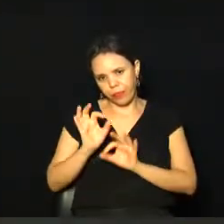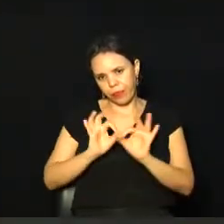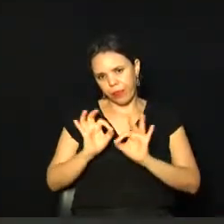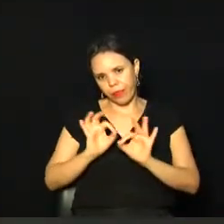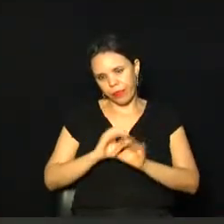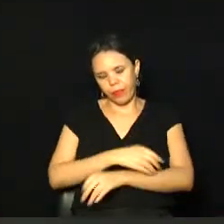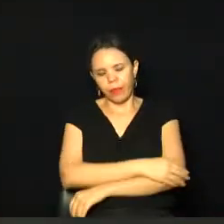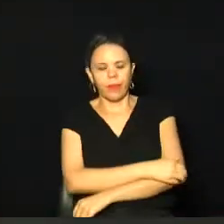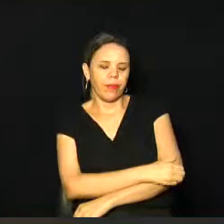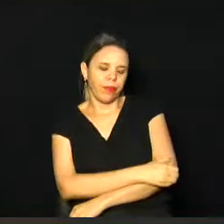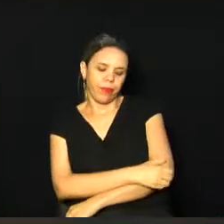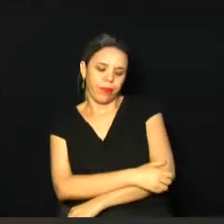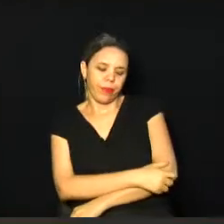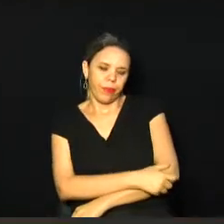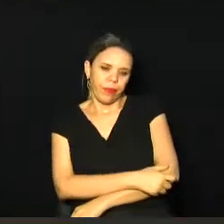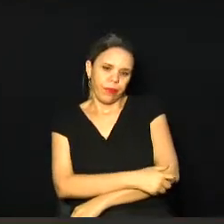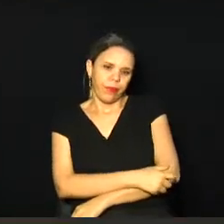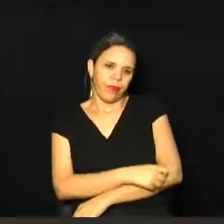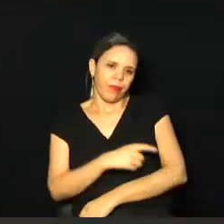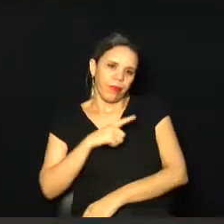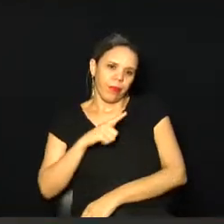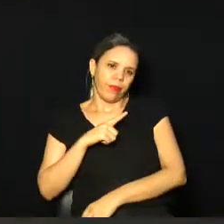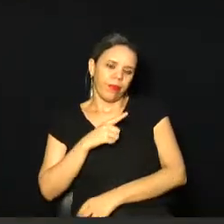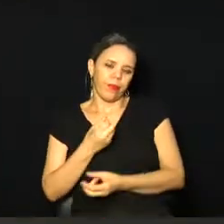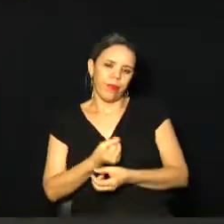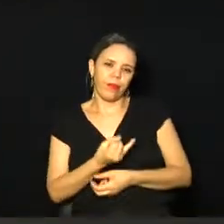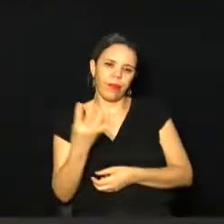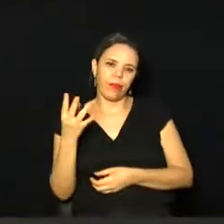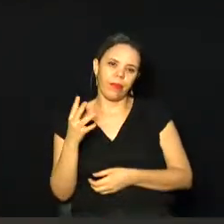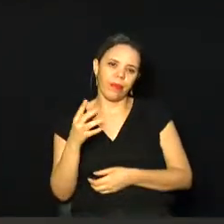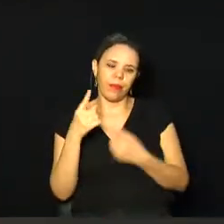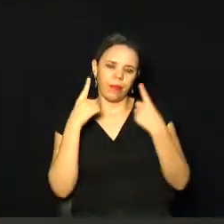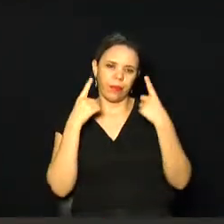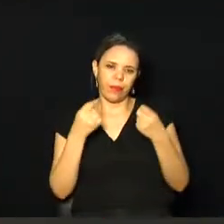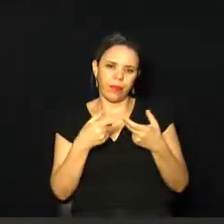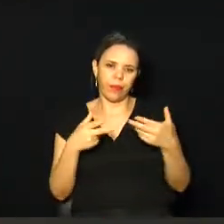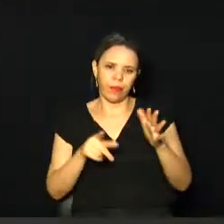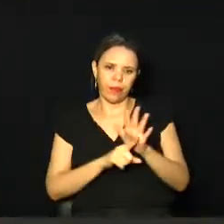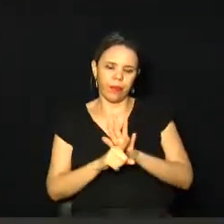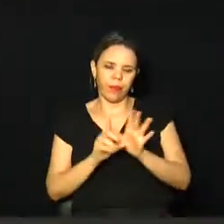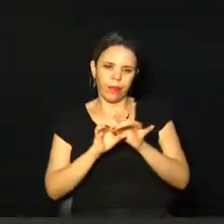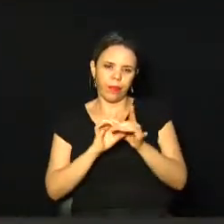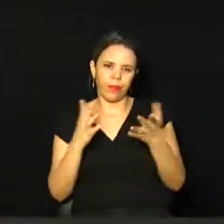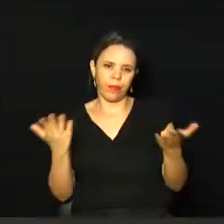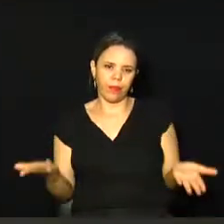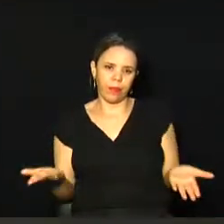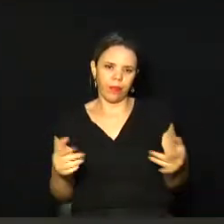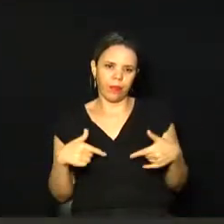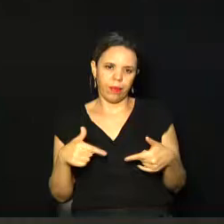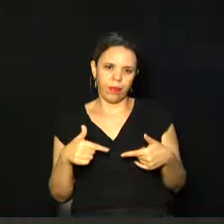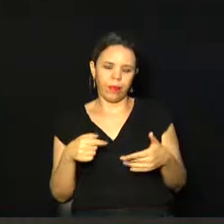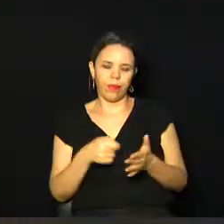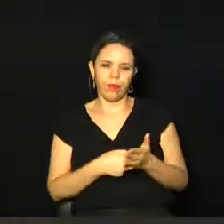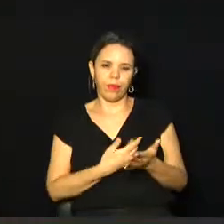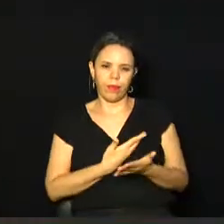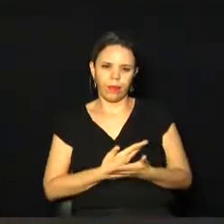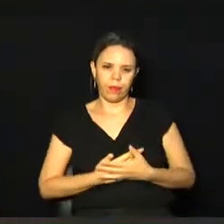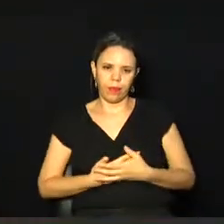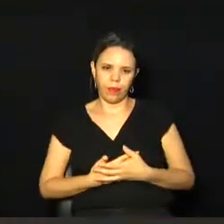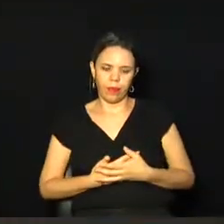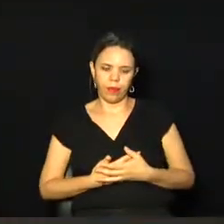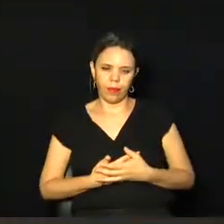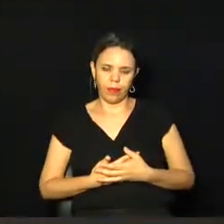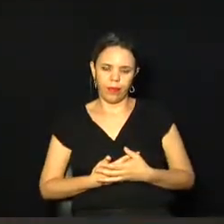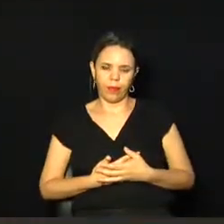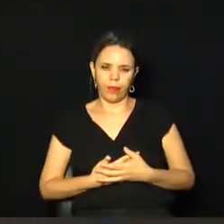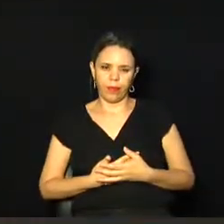que são fornecidas. Temos o mapa da violência e temos infinitas outras pesquisas à disposição para que a gente trabalhe em cima de políticas públicas, mas